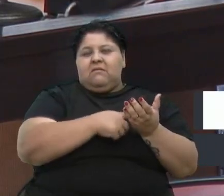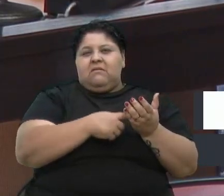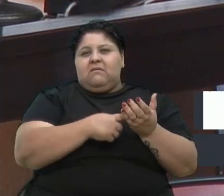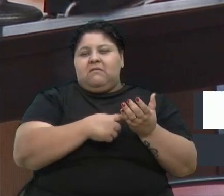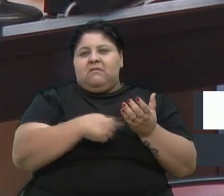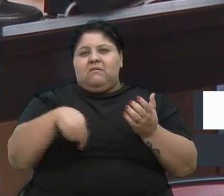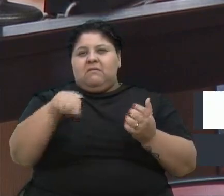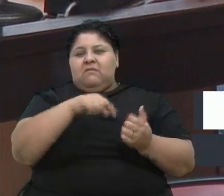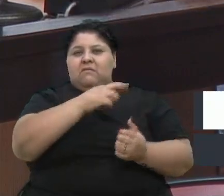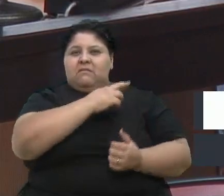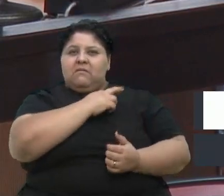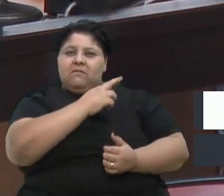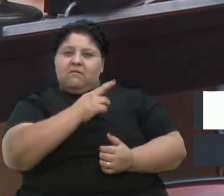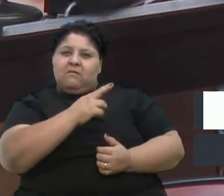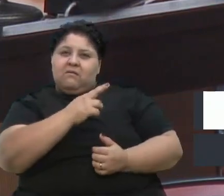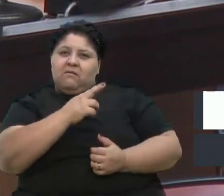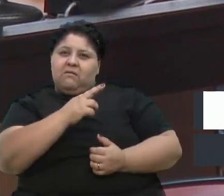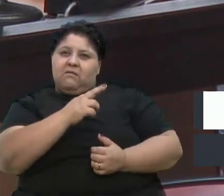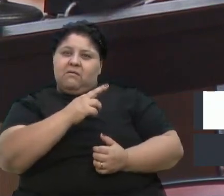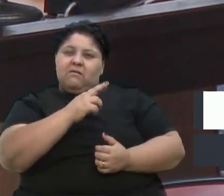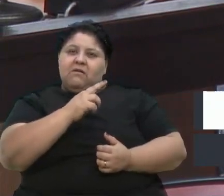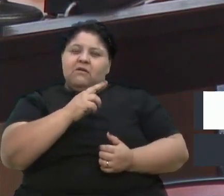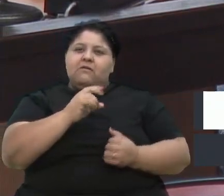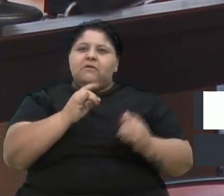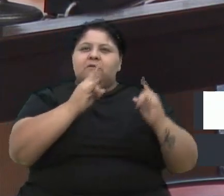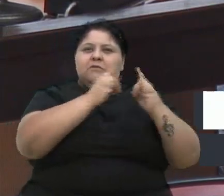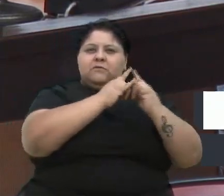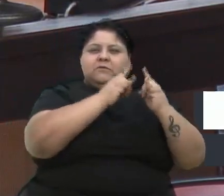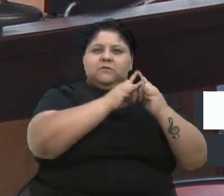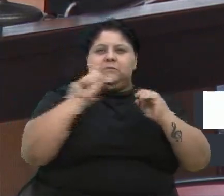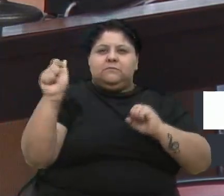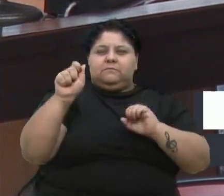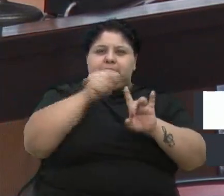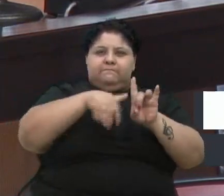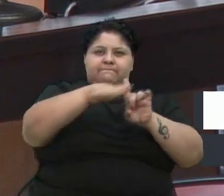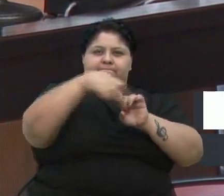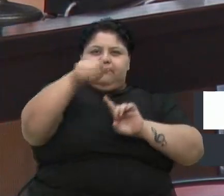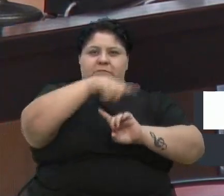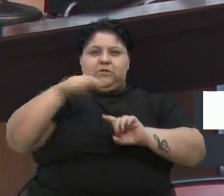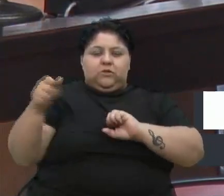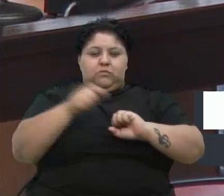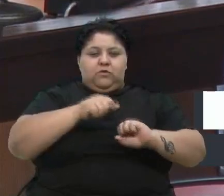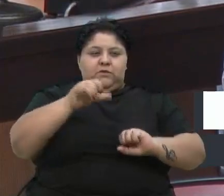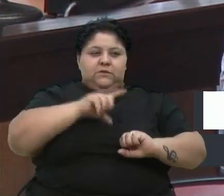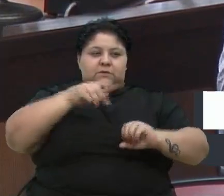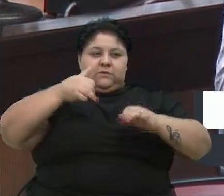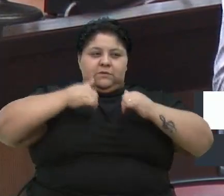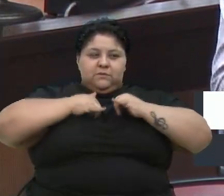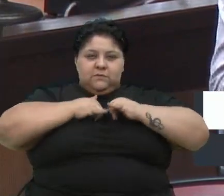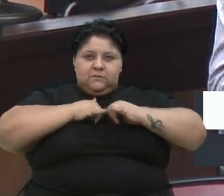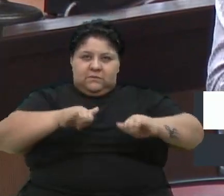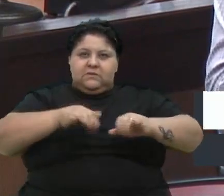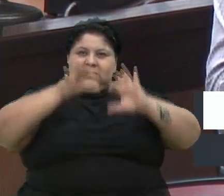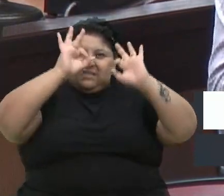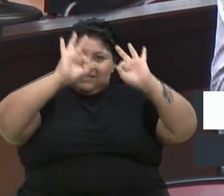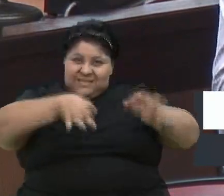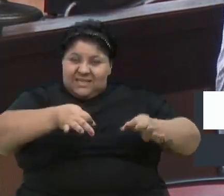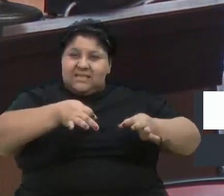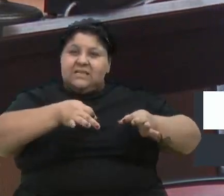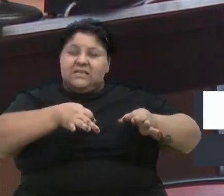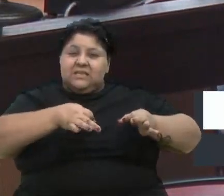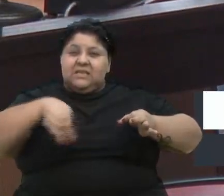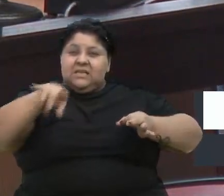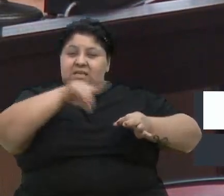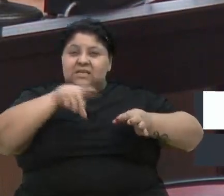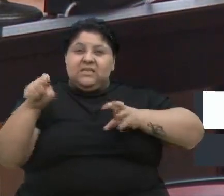da Fundação de Assistência Social, senhor presidente, para que a gente possa ter uma informação mais correta, para que a gente